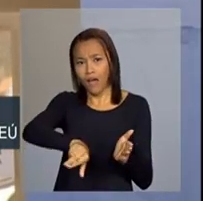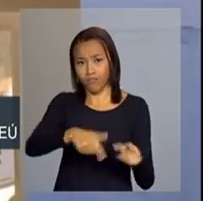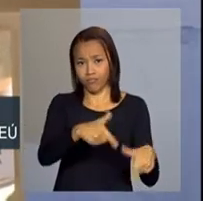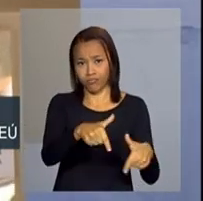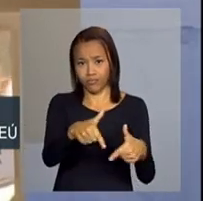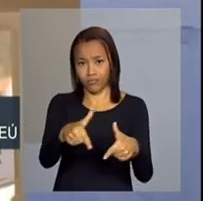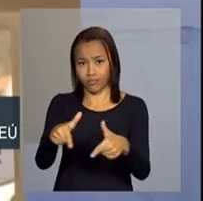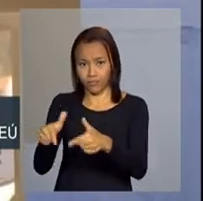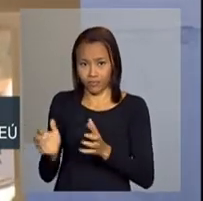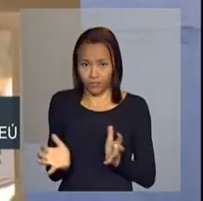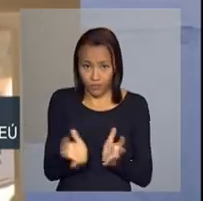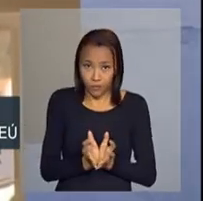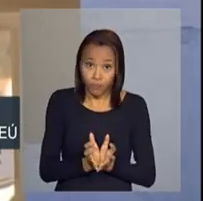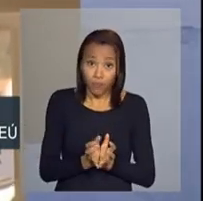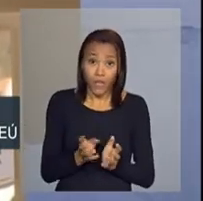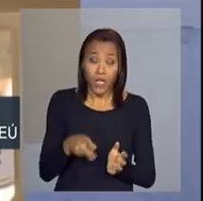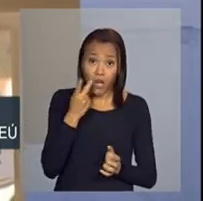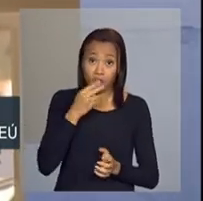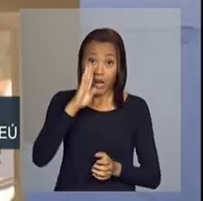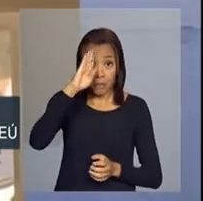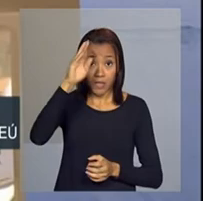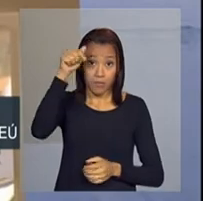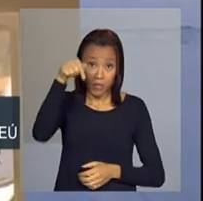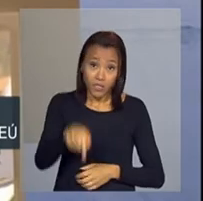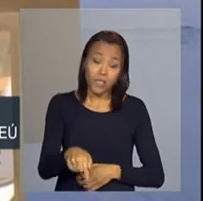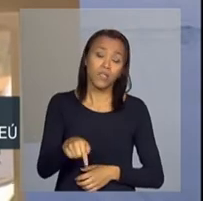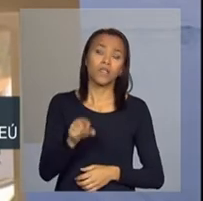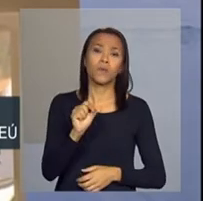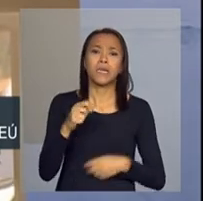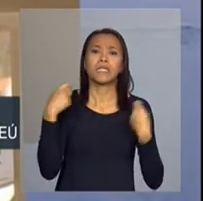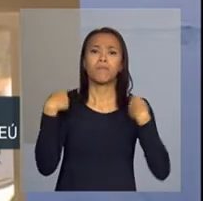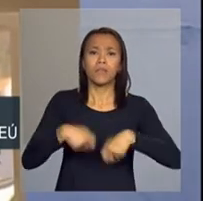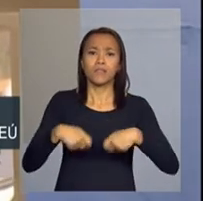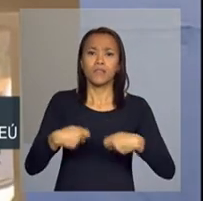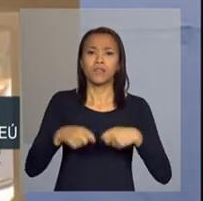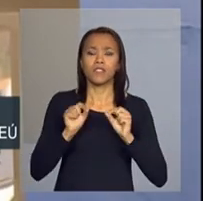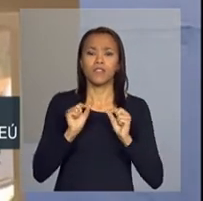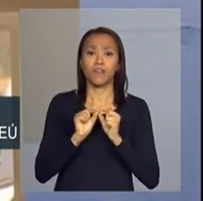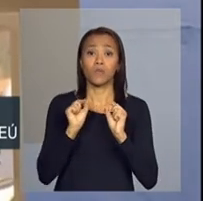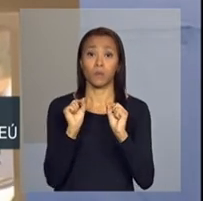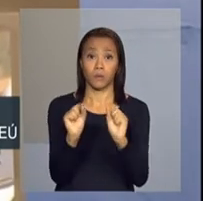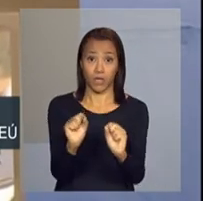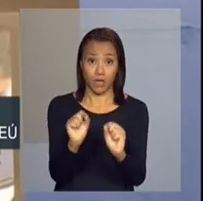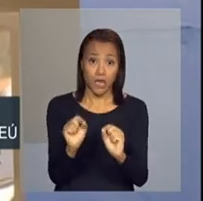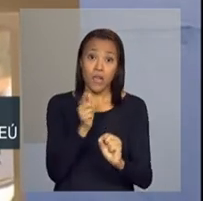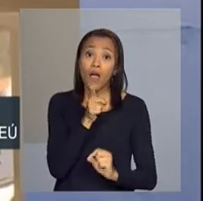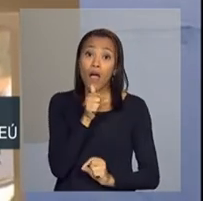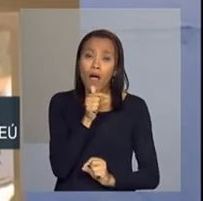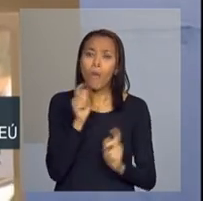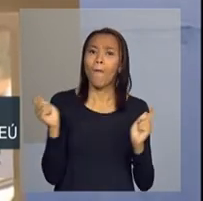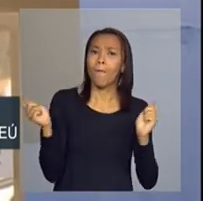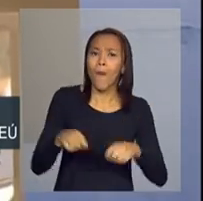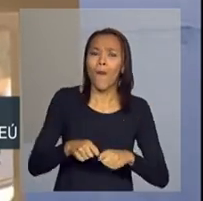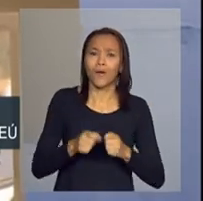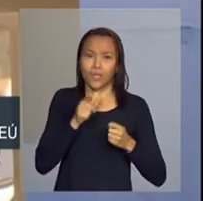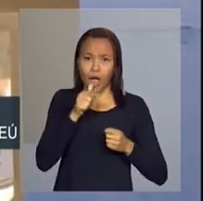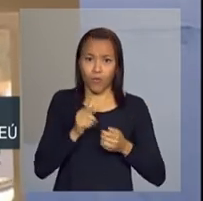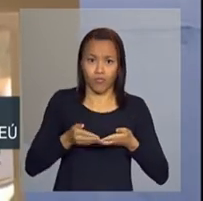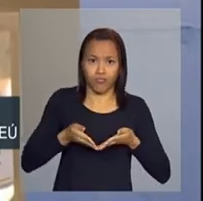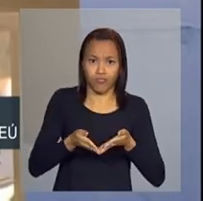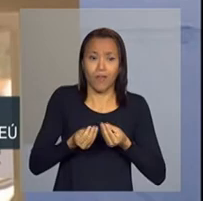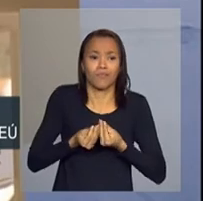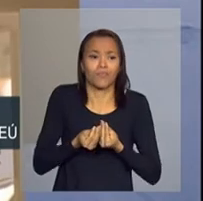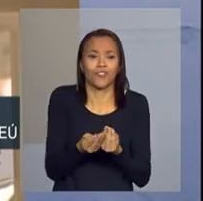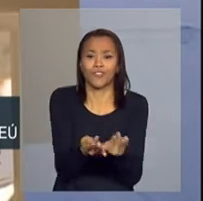aqui, presidenta, destacar a necessidade de se fazer com que a água possa chegar a todos os